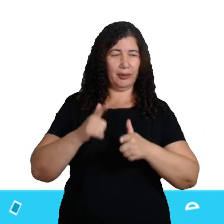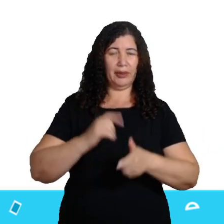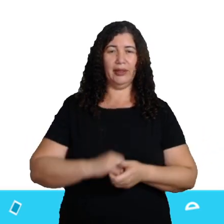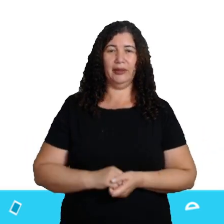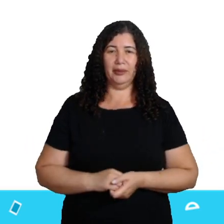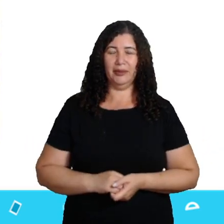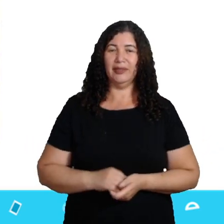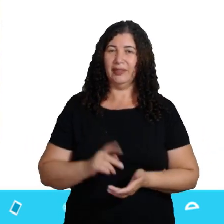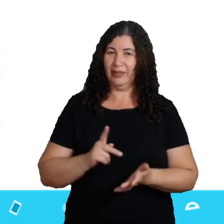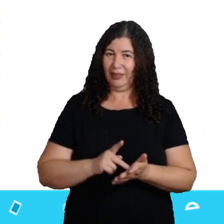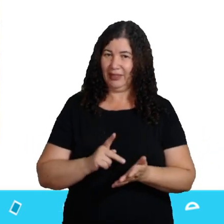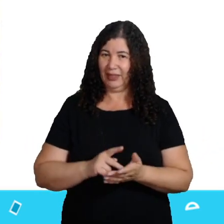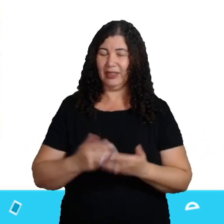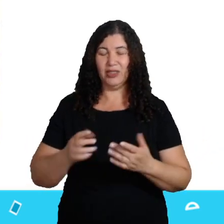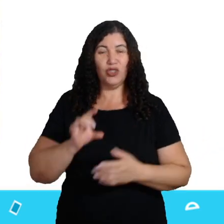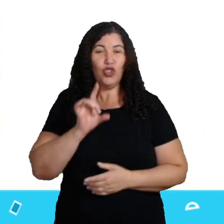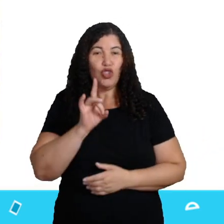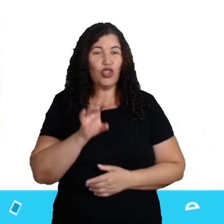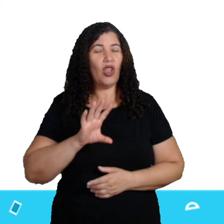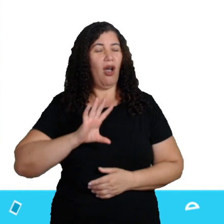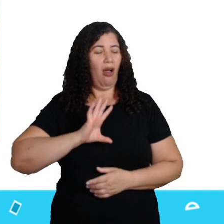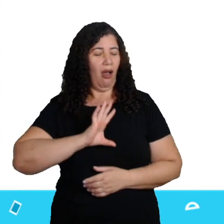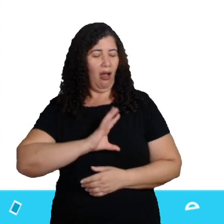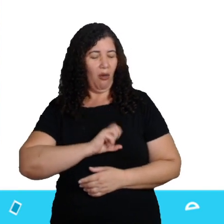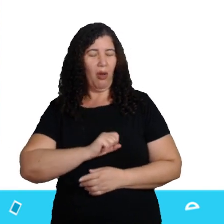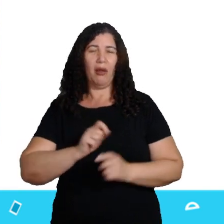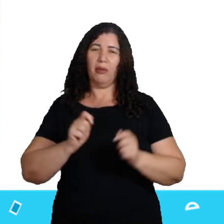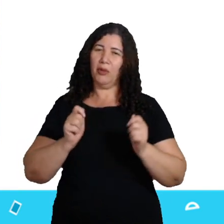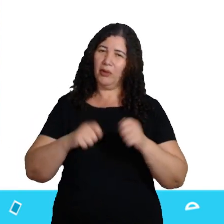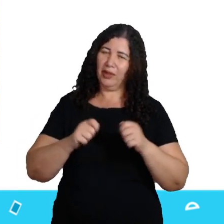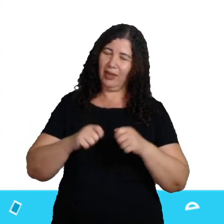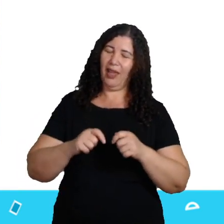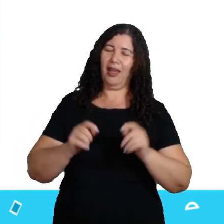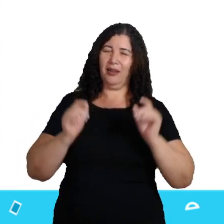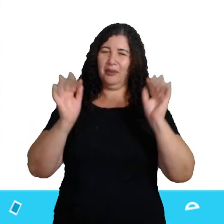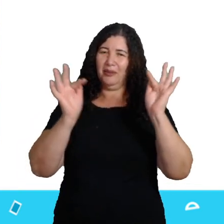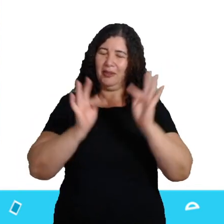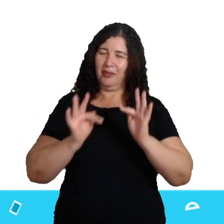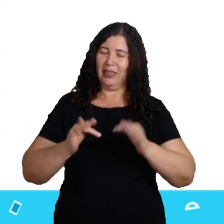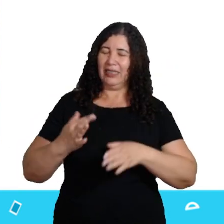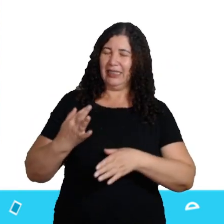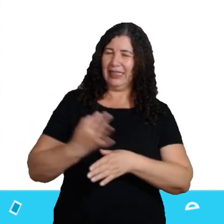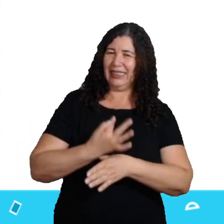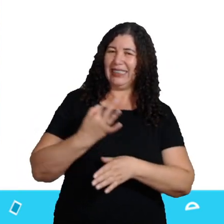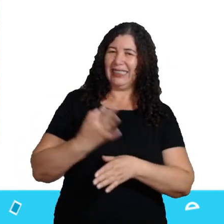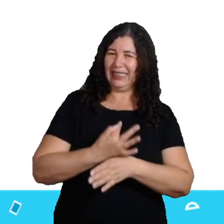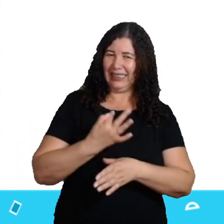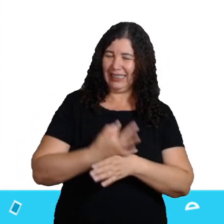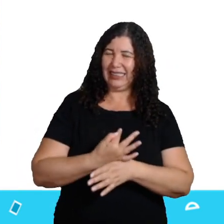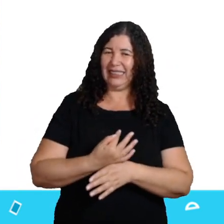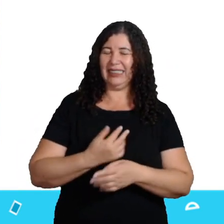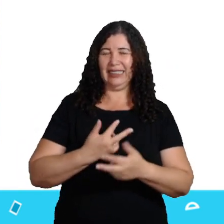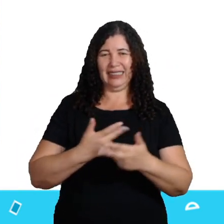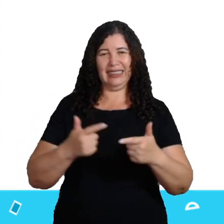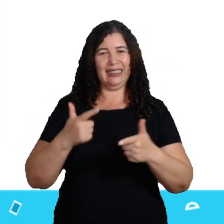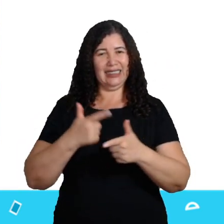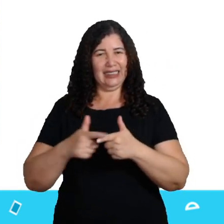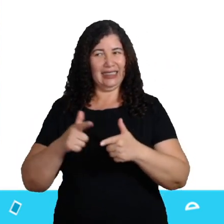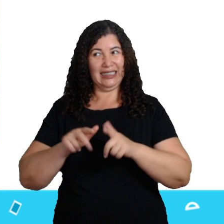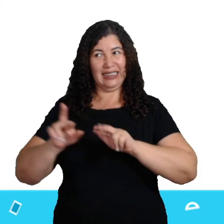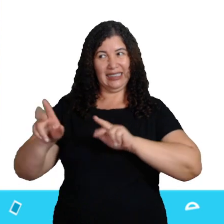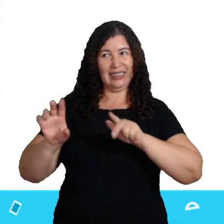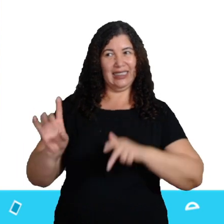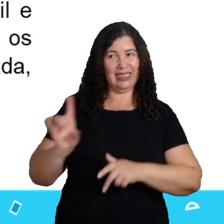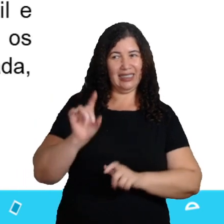não é? Porque só o amor é capaz de nos fazer suportar algumas, aliás, muitas diferenças,